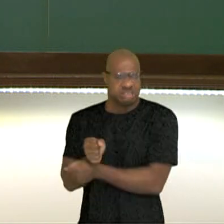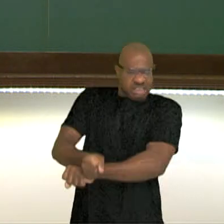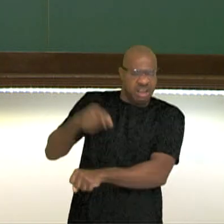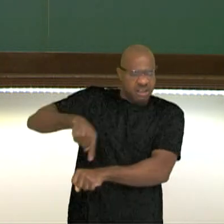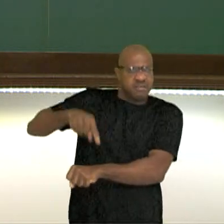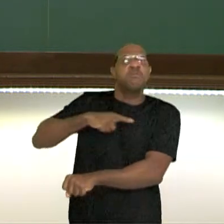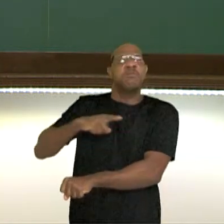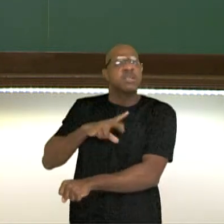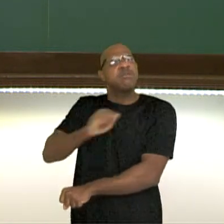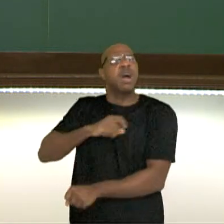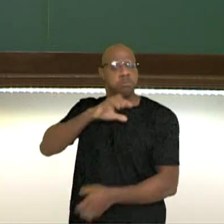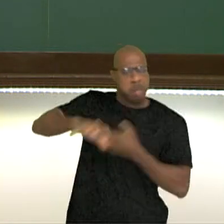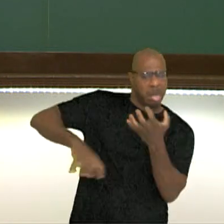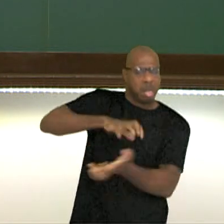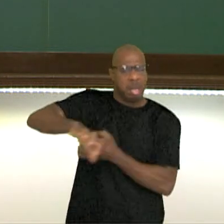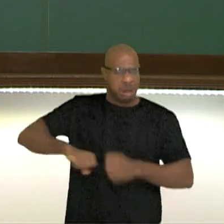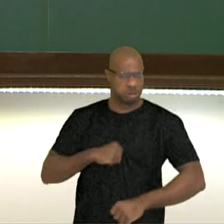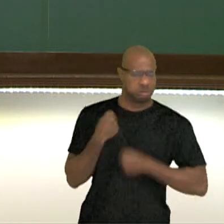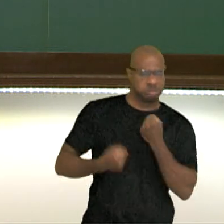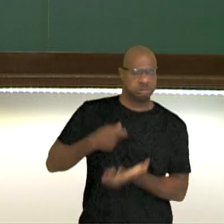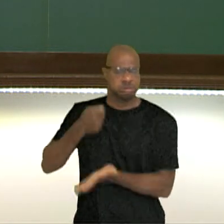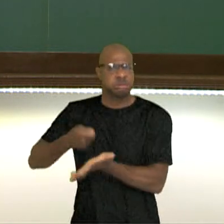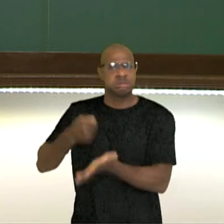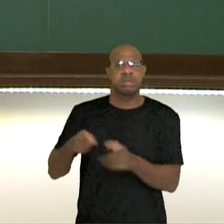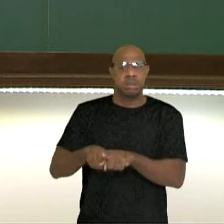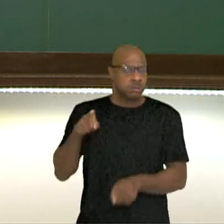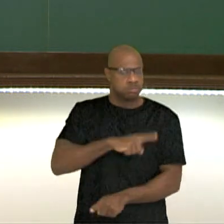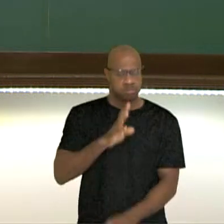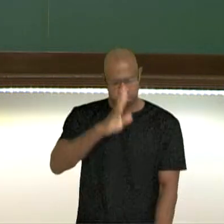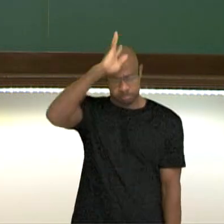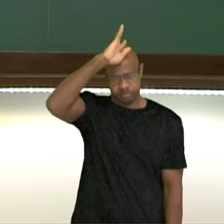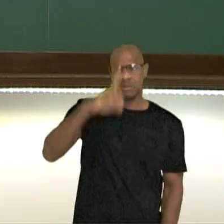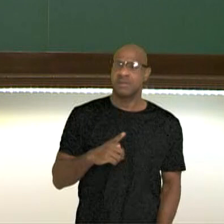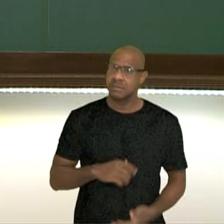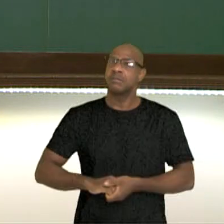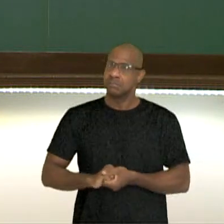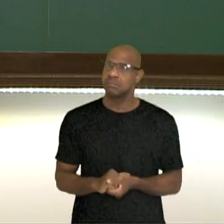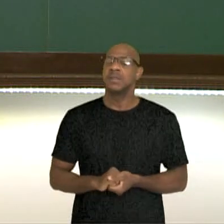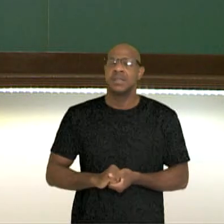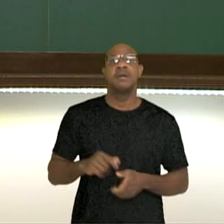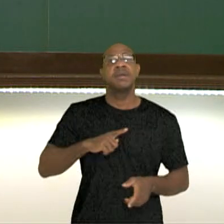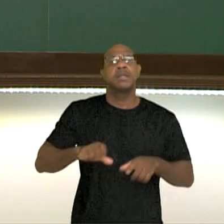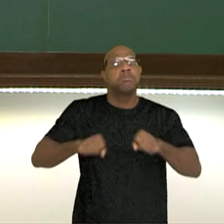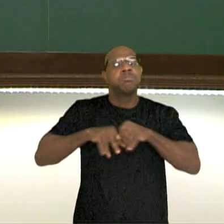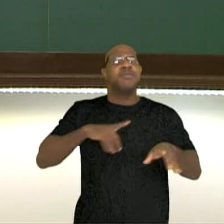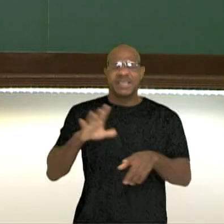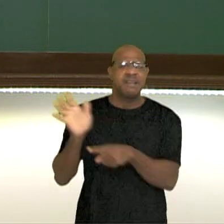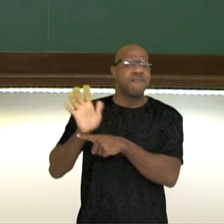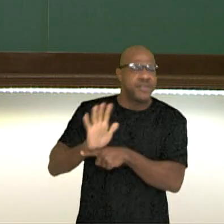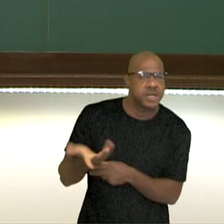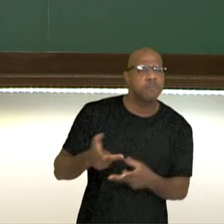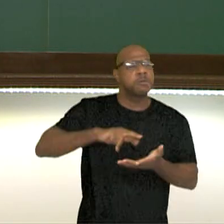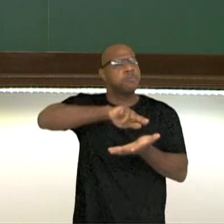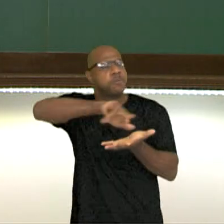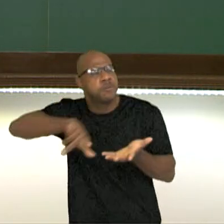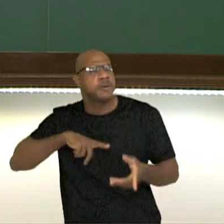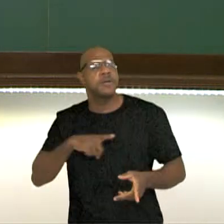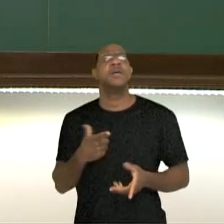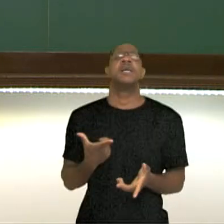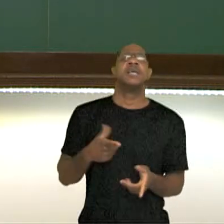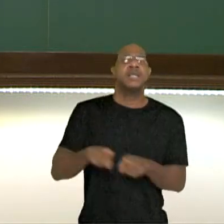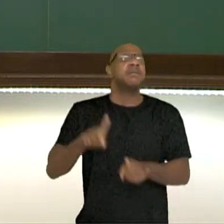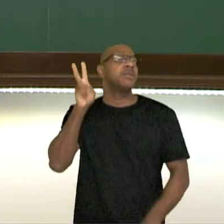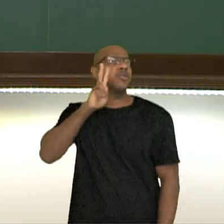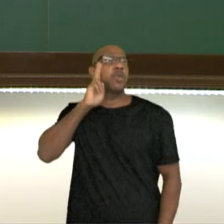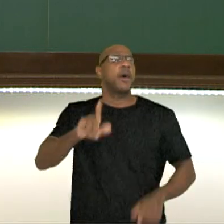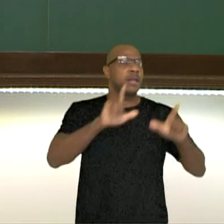escravizados que vão se revoltar contra o Império. E essa batalha vai ser épica, vai ser retratada em filmes, né, retratada até em